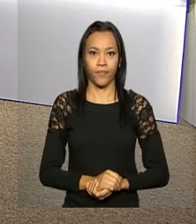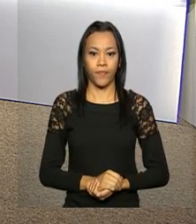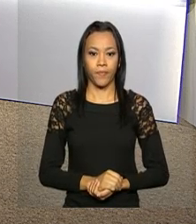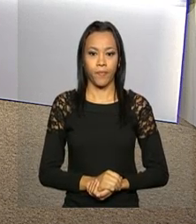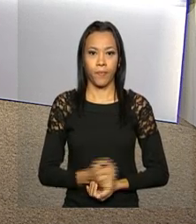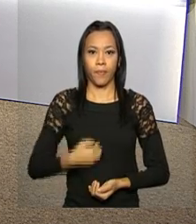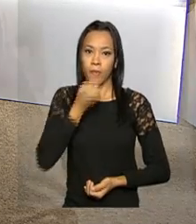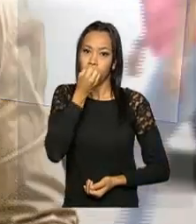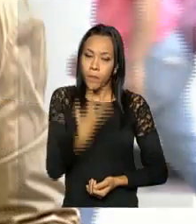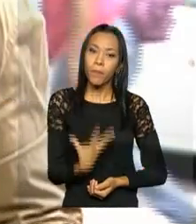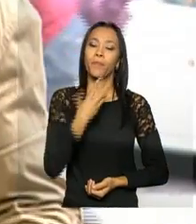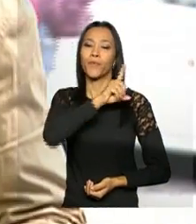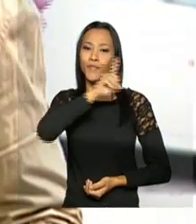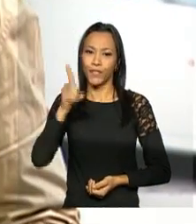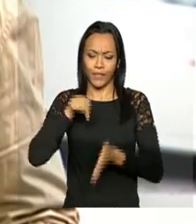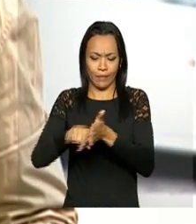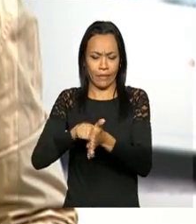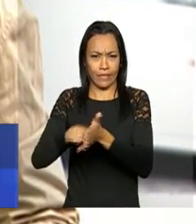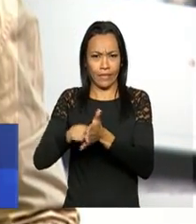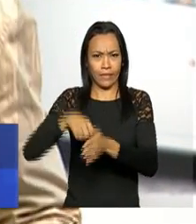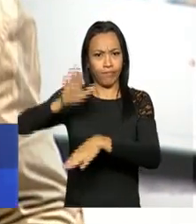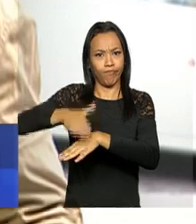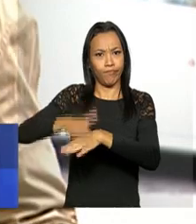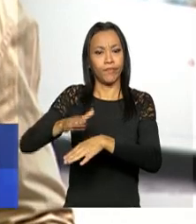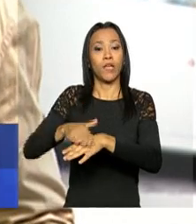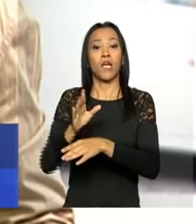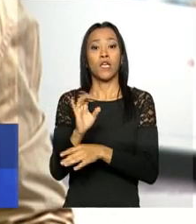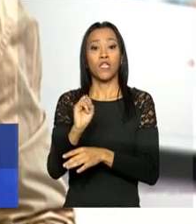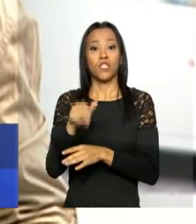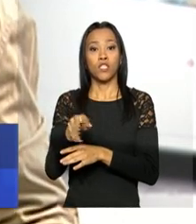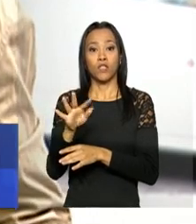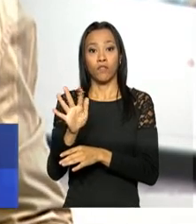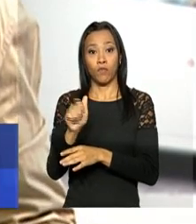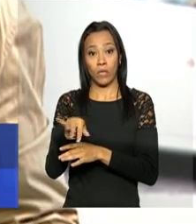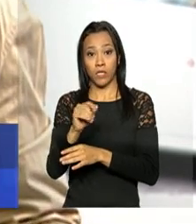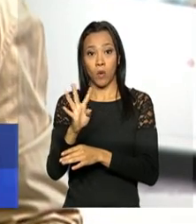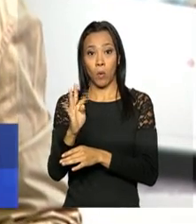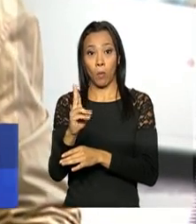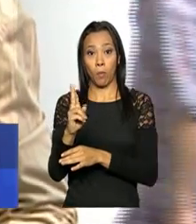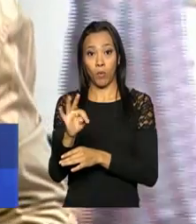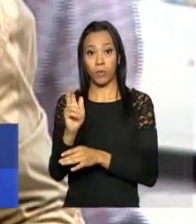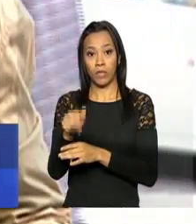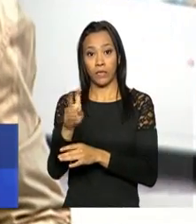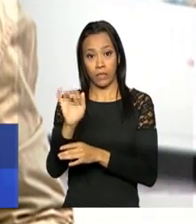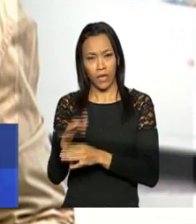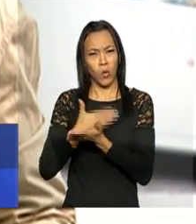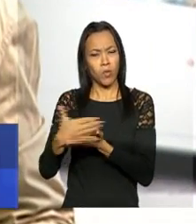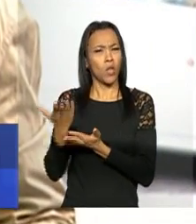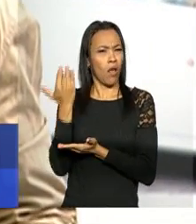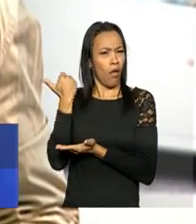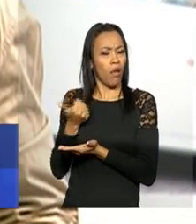Bom dia, Jaime. As pesquisas do Instituto Butantan para o desenvolvimento aí da vacina contra a dengue começaram ainda lá em